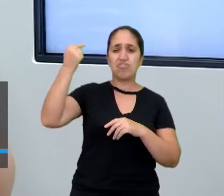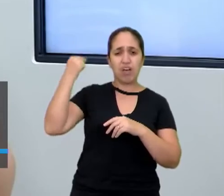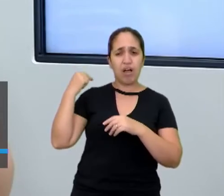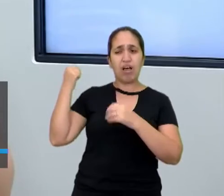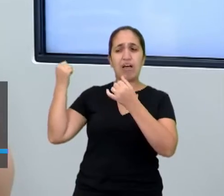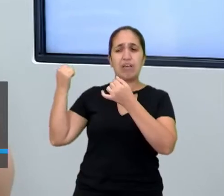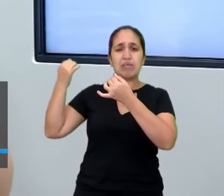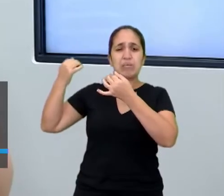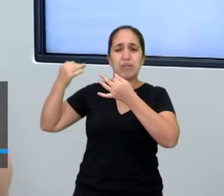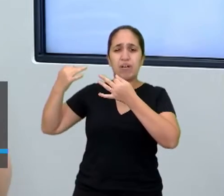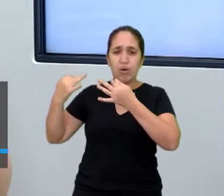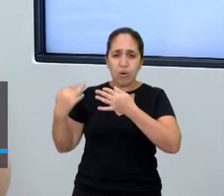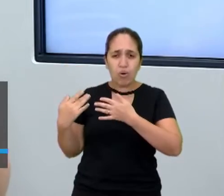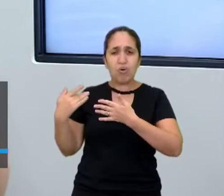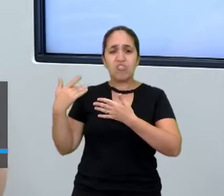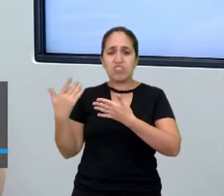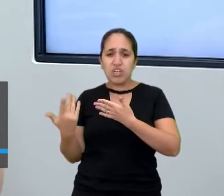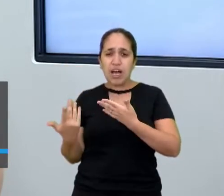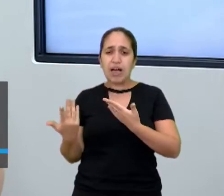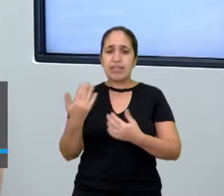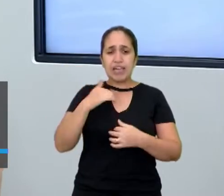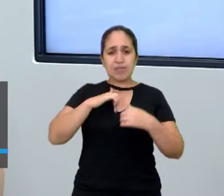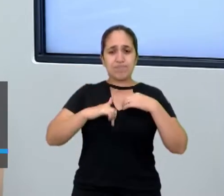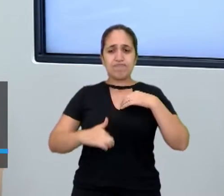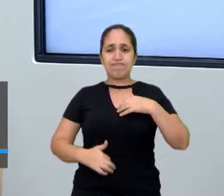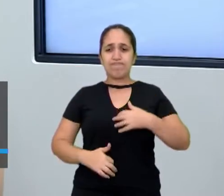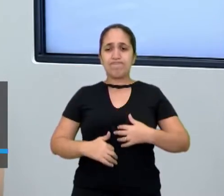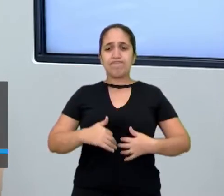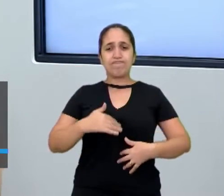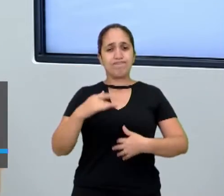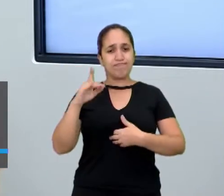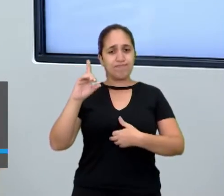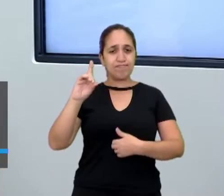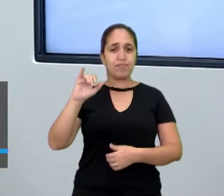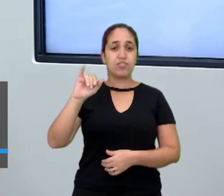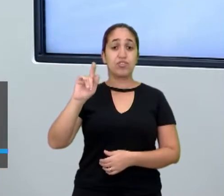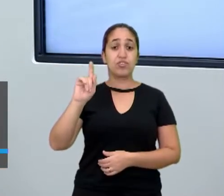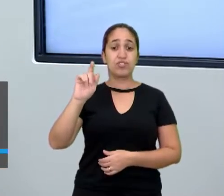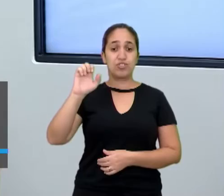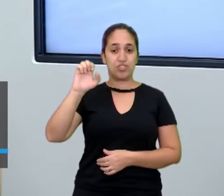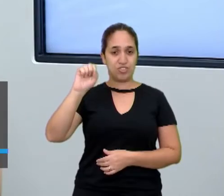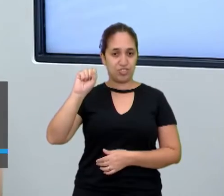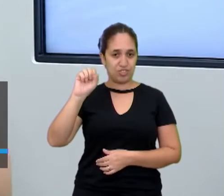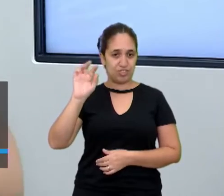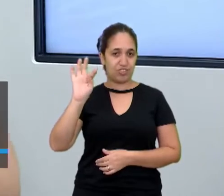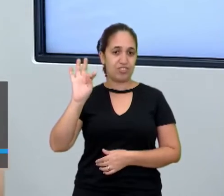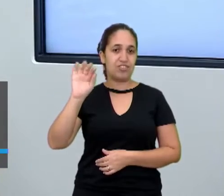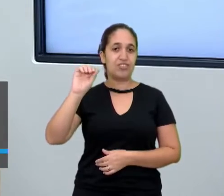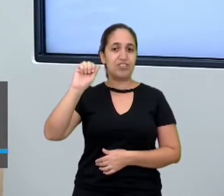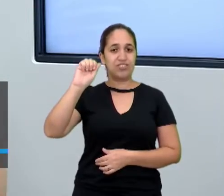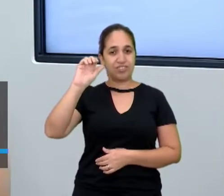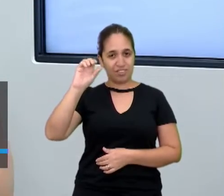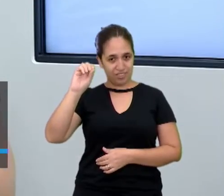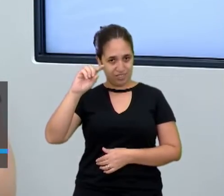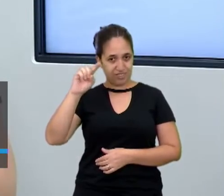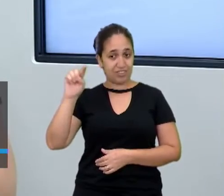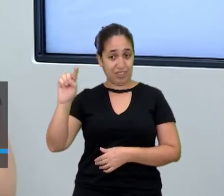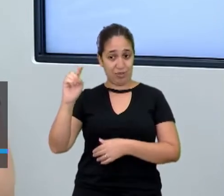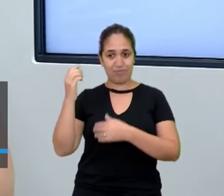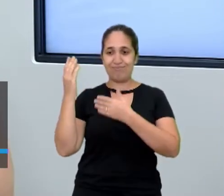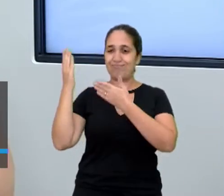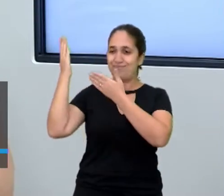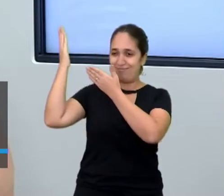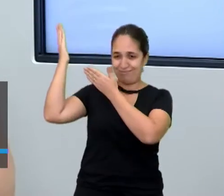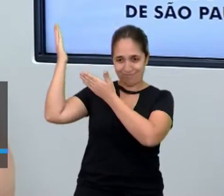falado, das questões aí da digestão, Então, vai aparecer aí na nossa tela, para vocês a nossa aula de